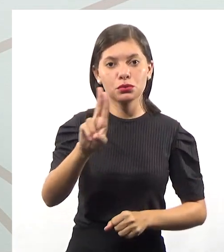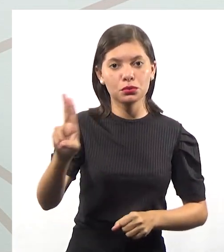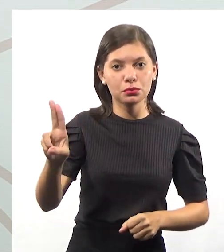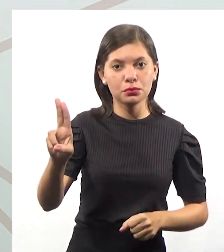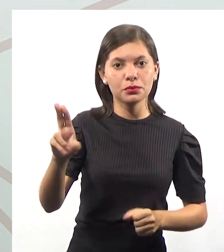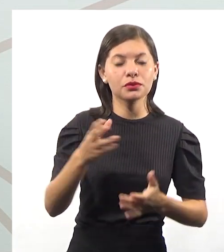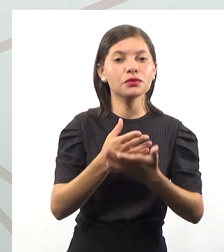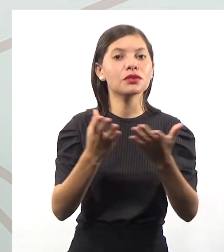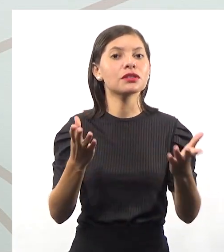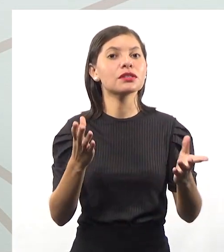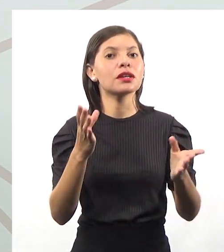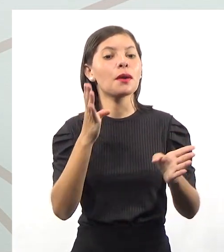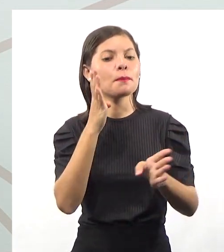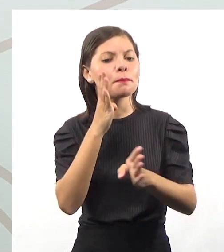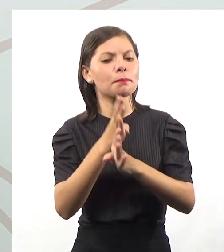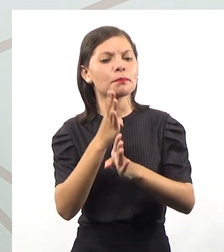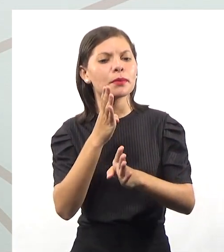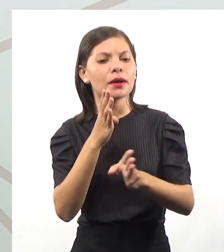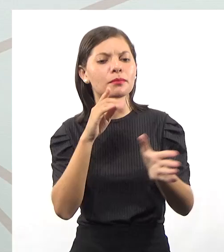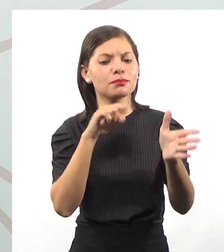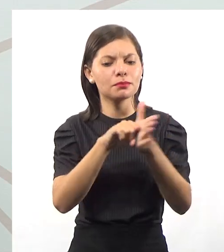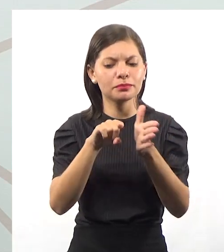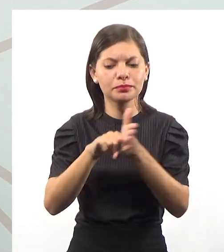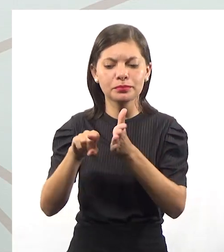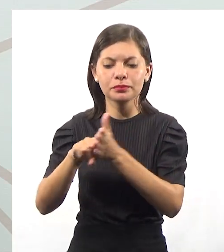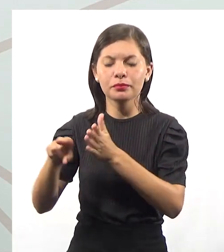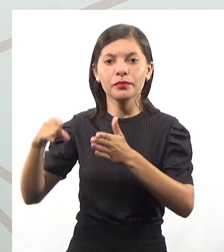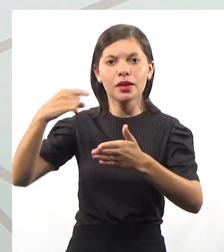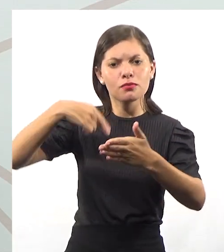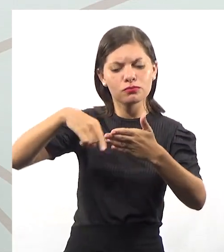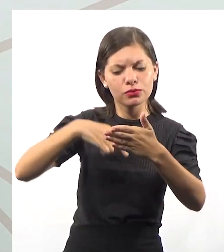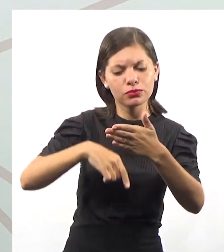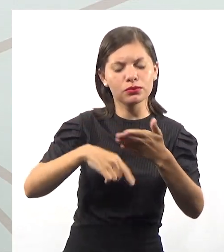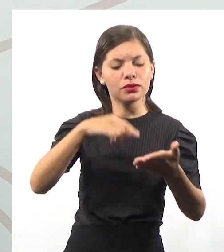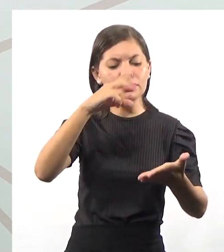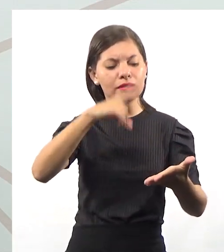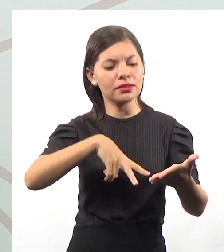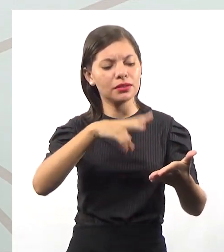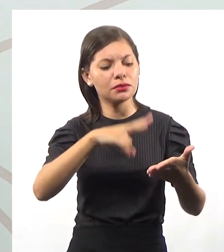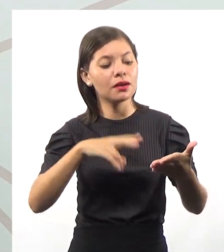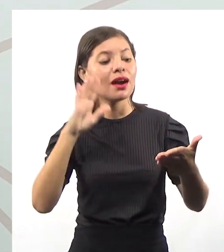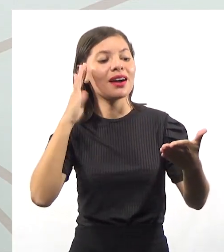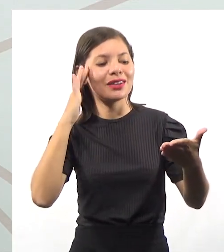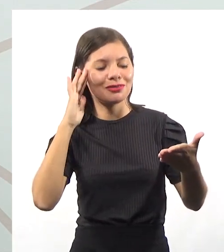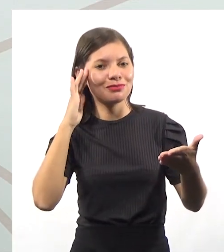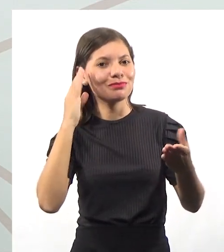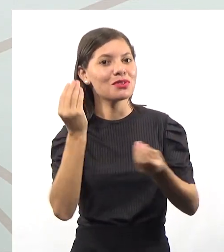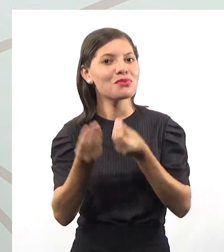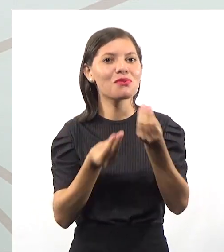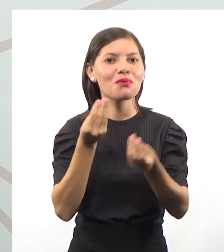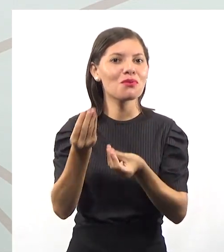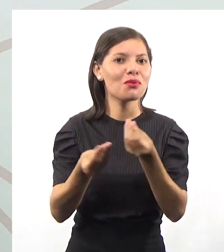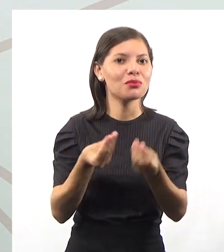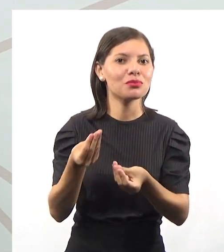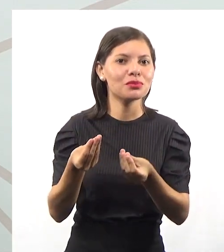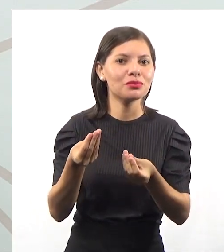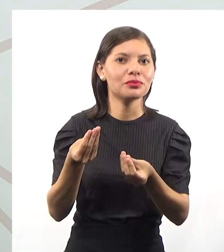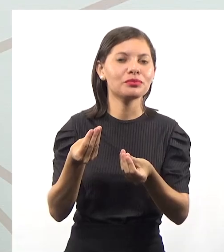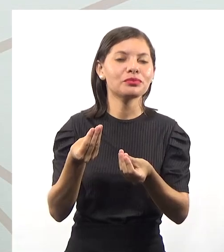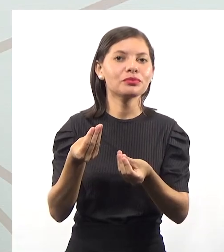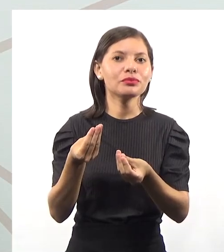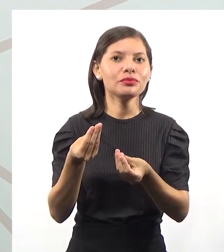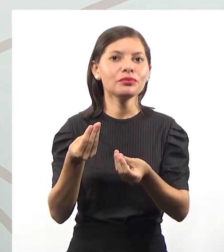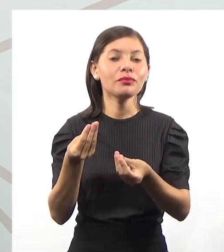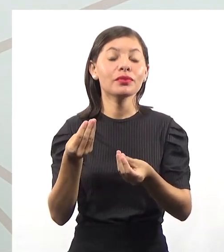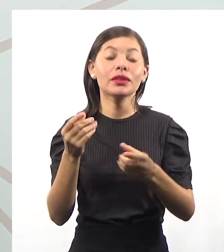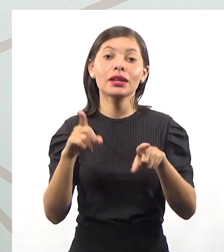que você deve procurar e aprofundar a leitura para compreender como se dá esse processo de construção, certo? Outro elemento que a